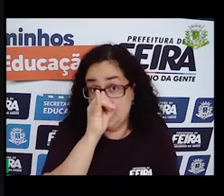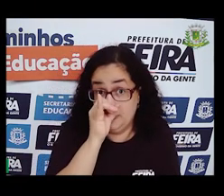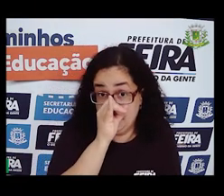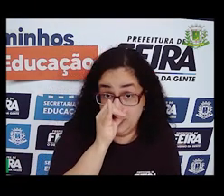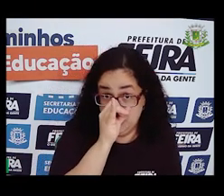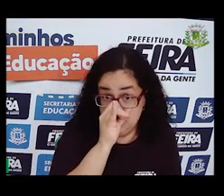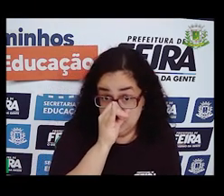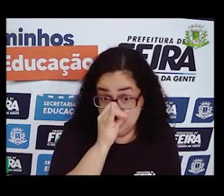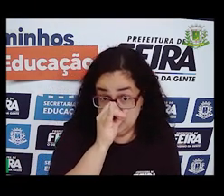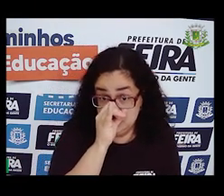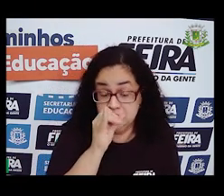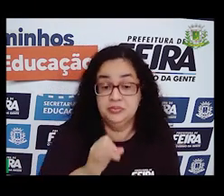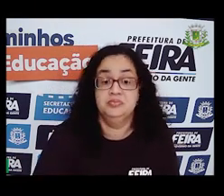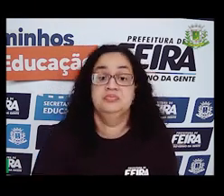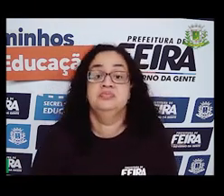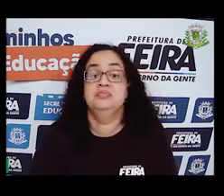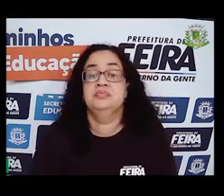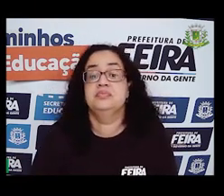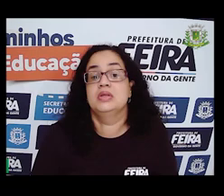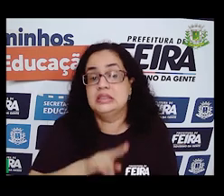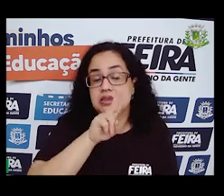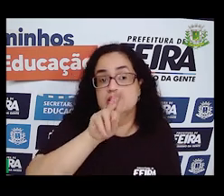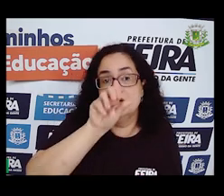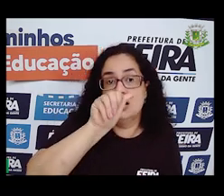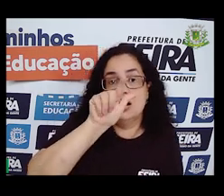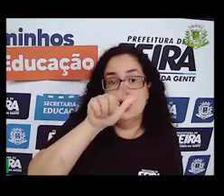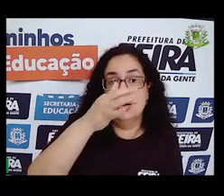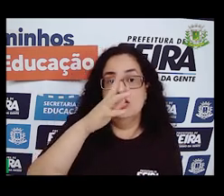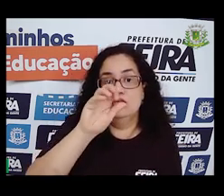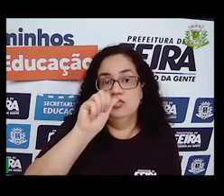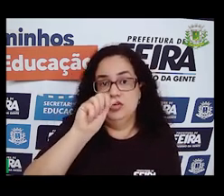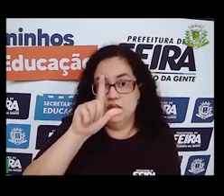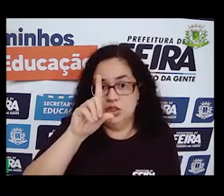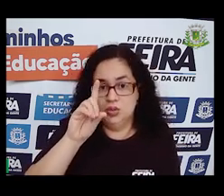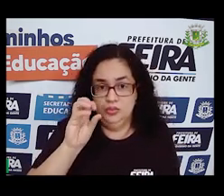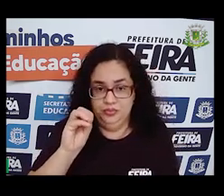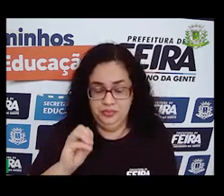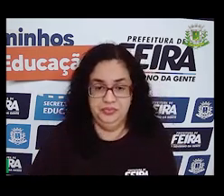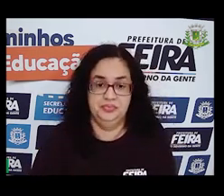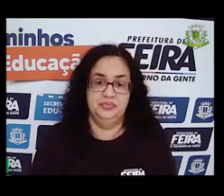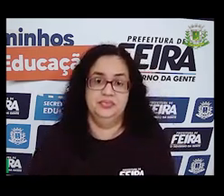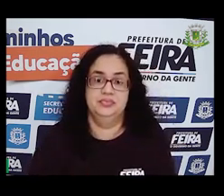Porquinhos, versão escrita por Alfredo Oliveira.